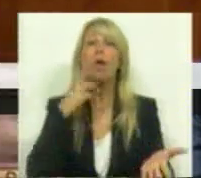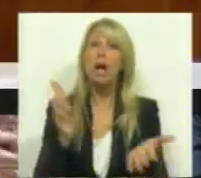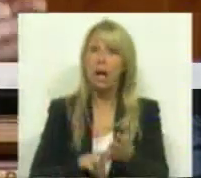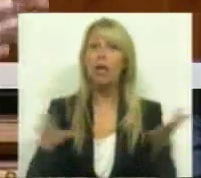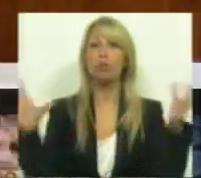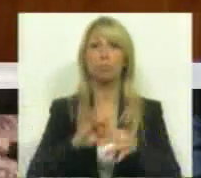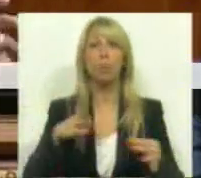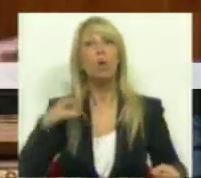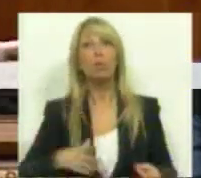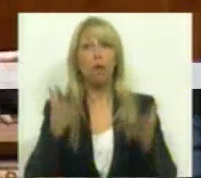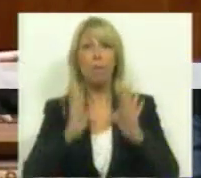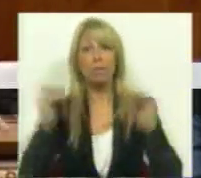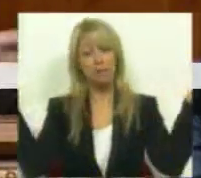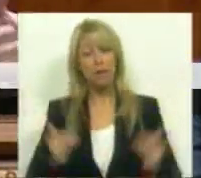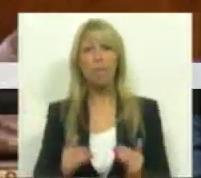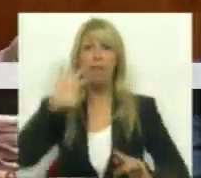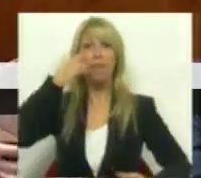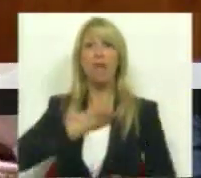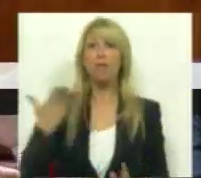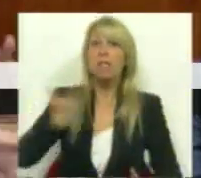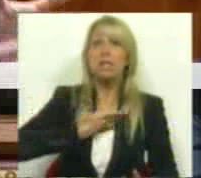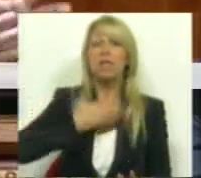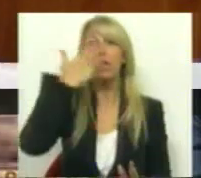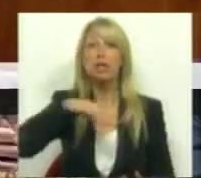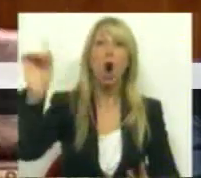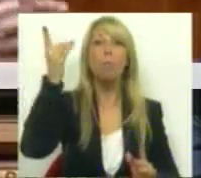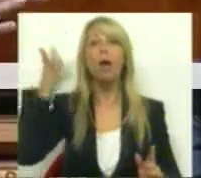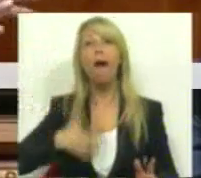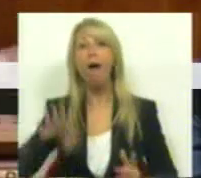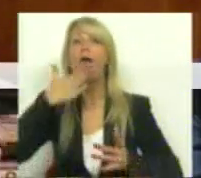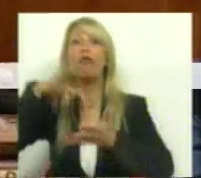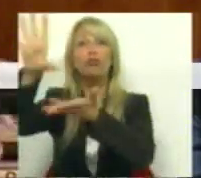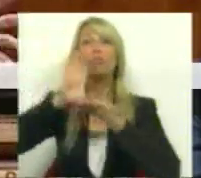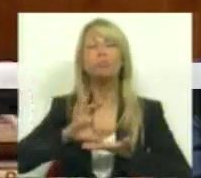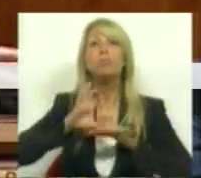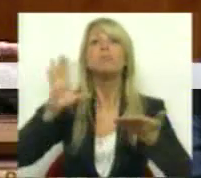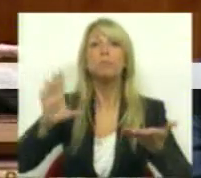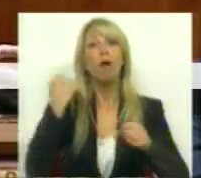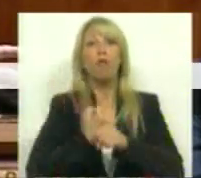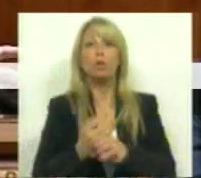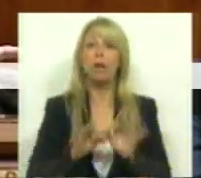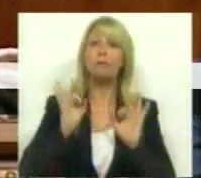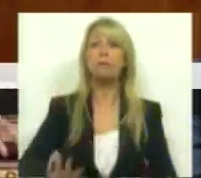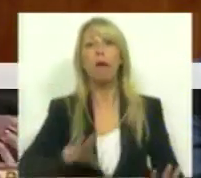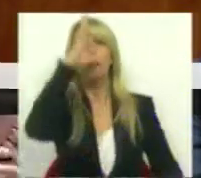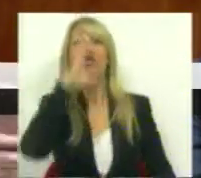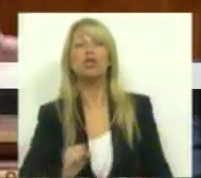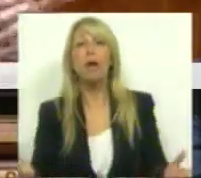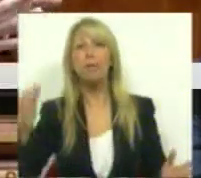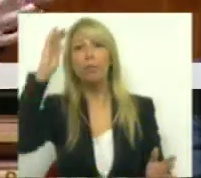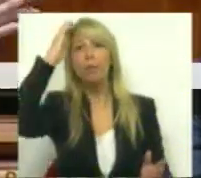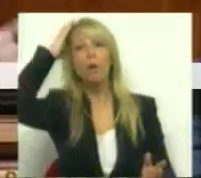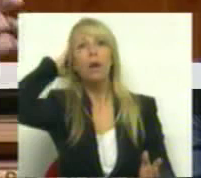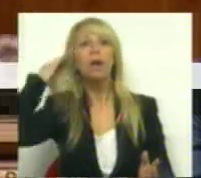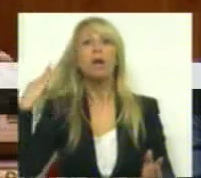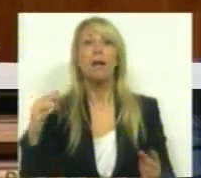fazer recuar o seu déficit e a sua dívida, se quer ter crédito para poder funcionar enquanto Estado. Essa